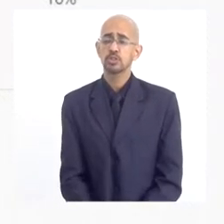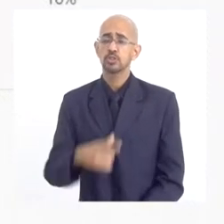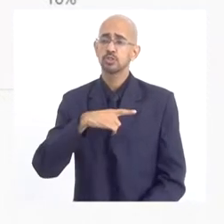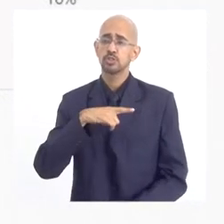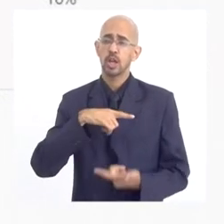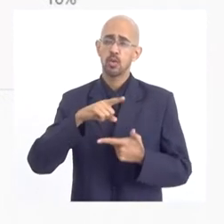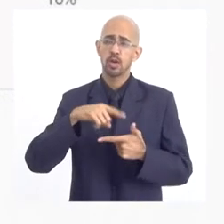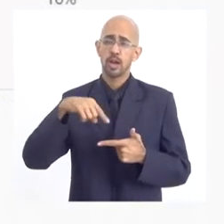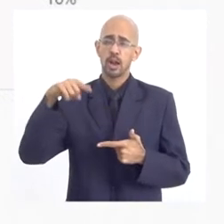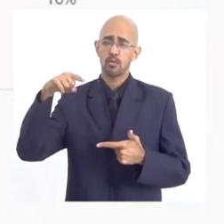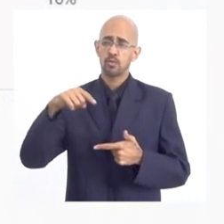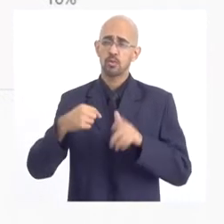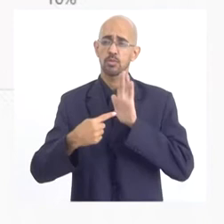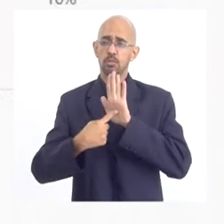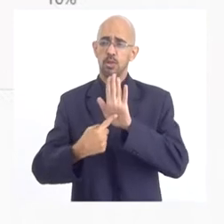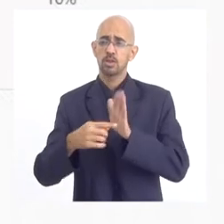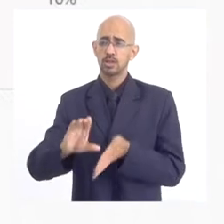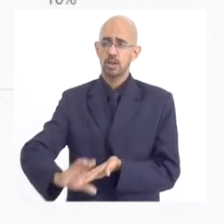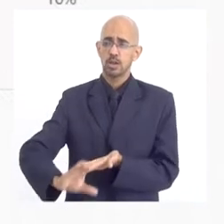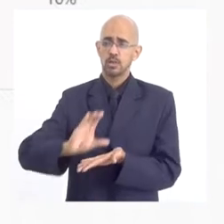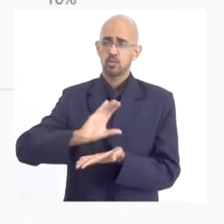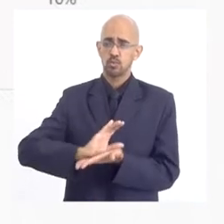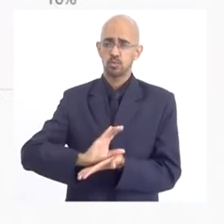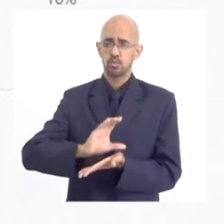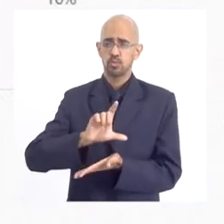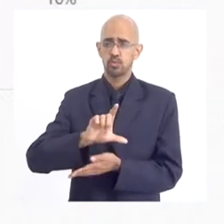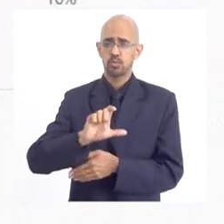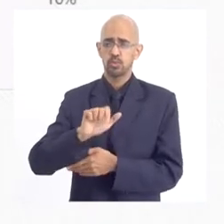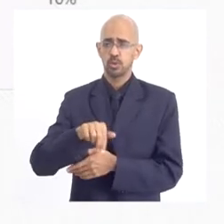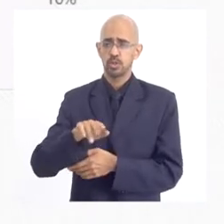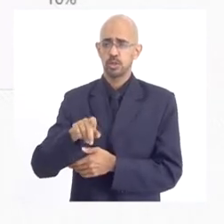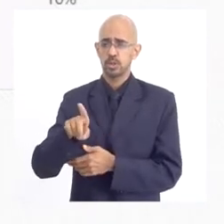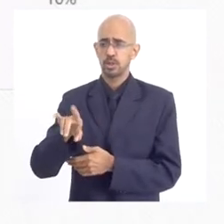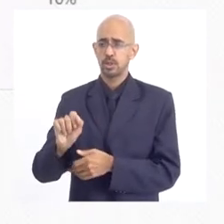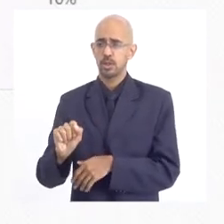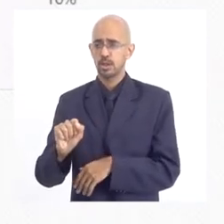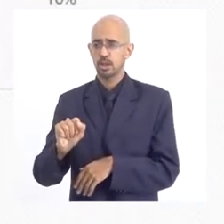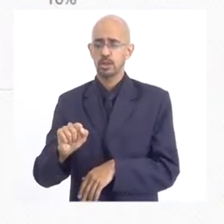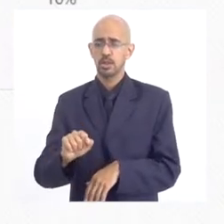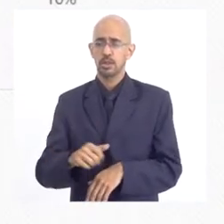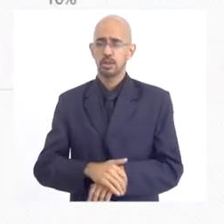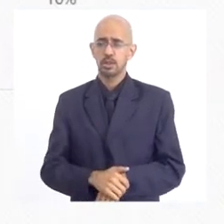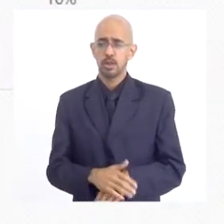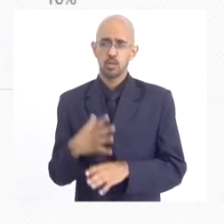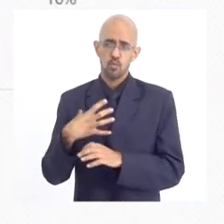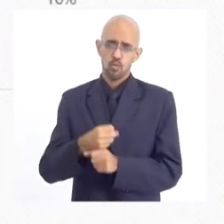receita corrente líquida acumulada, né?